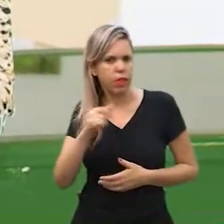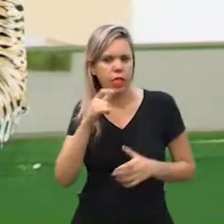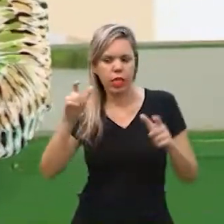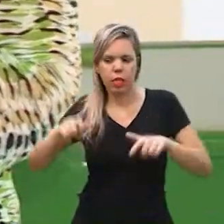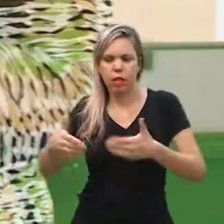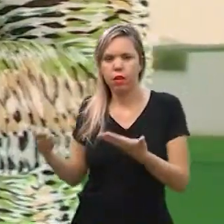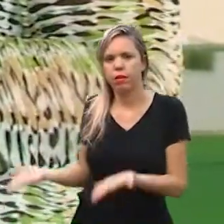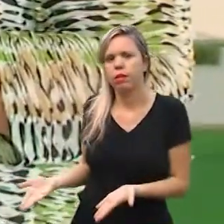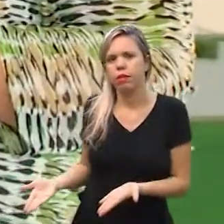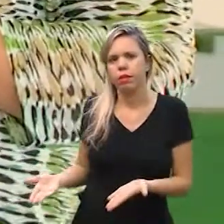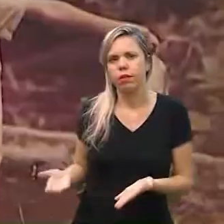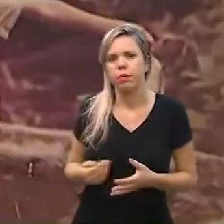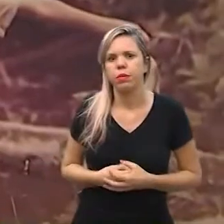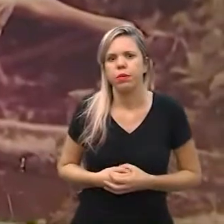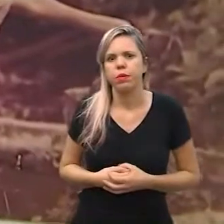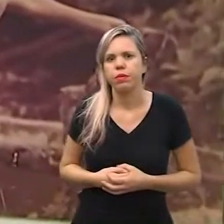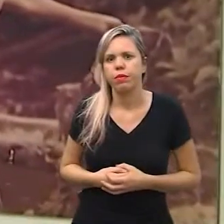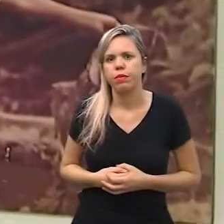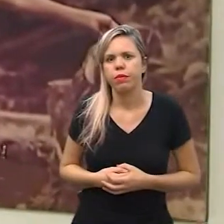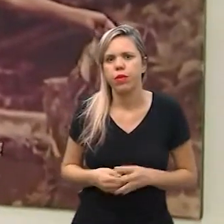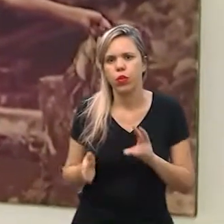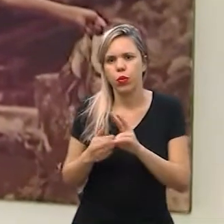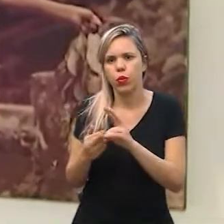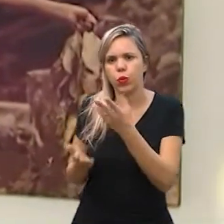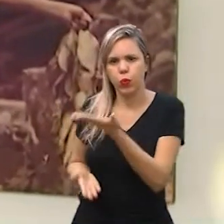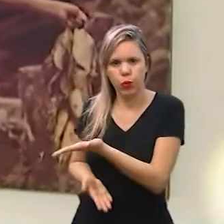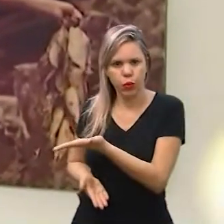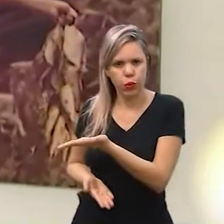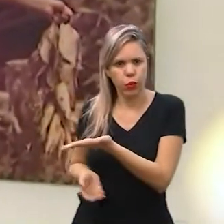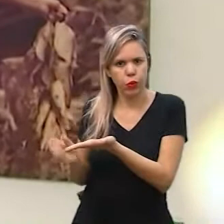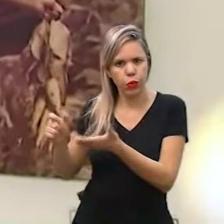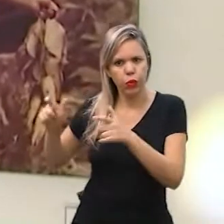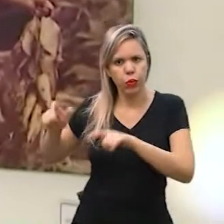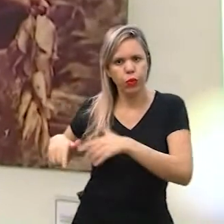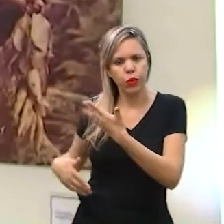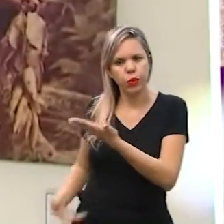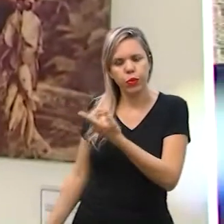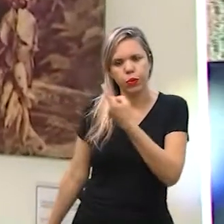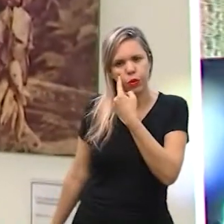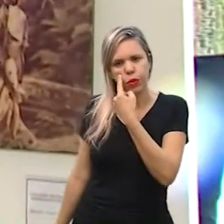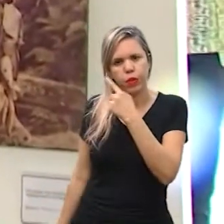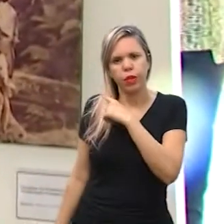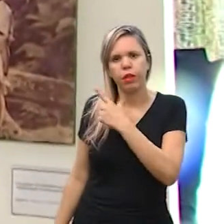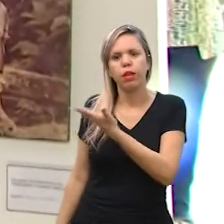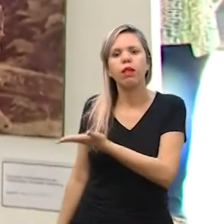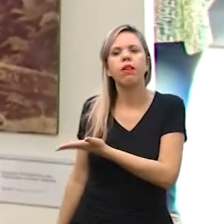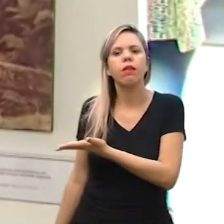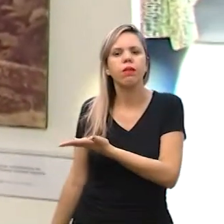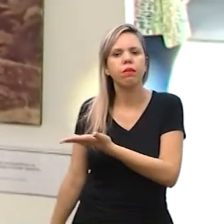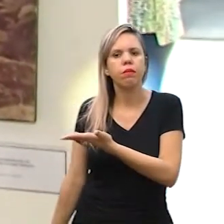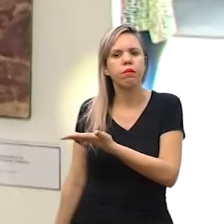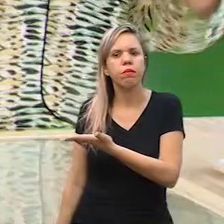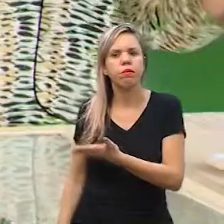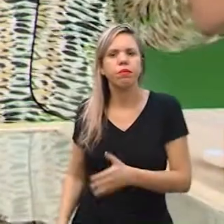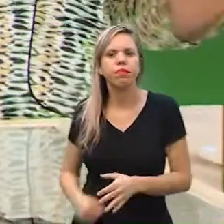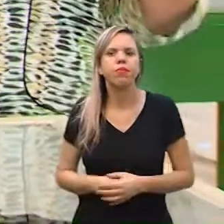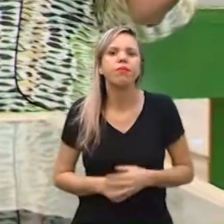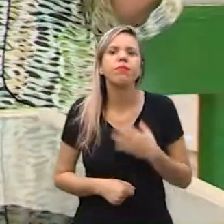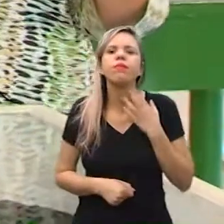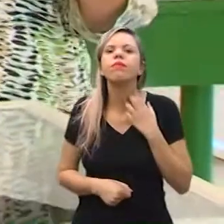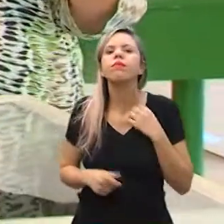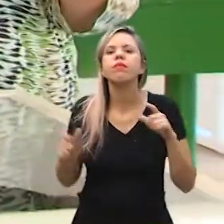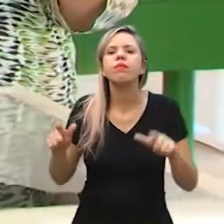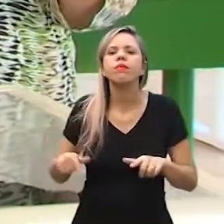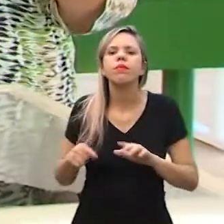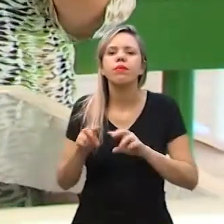está numa parte, no setor indígena aqui, né? Sim. O que tem aqui? Então,